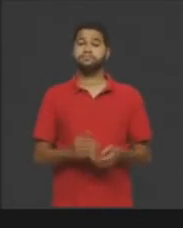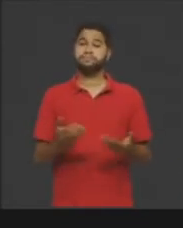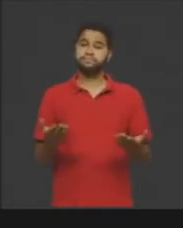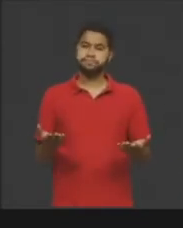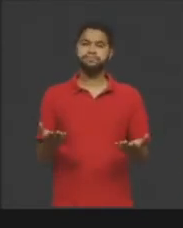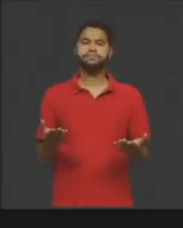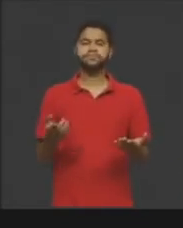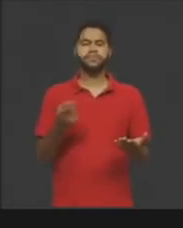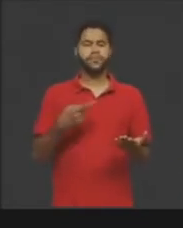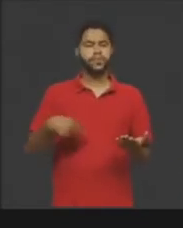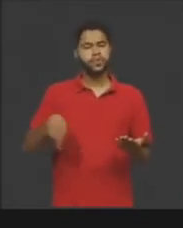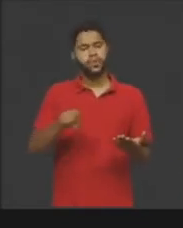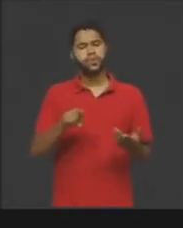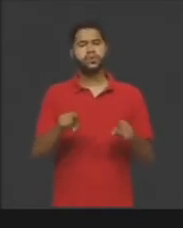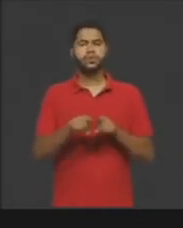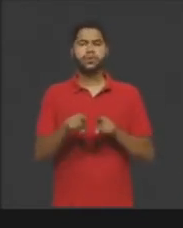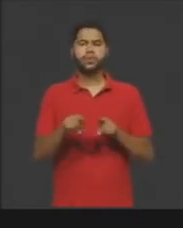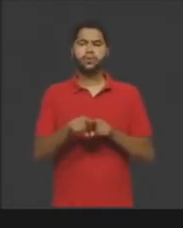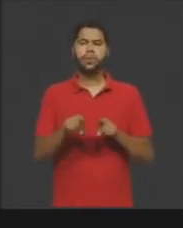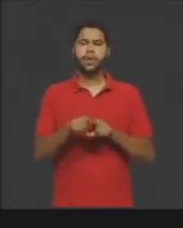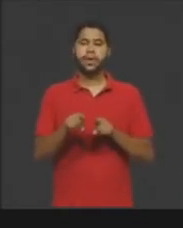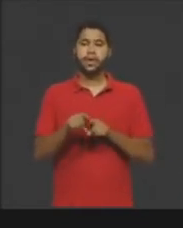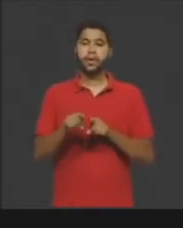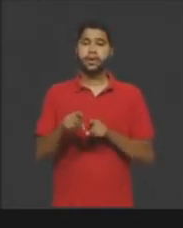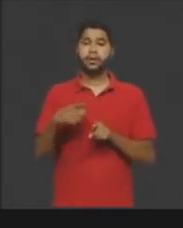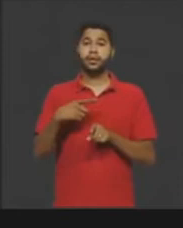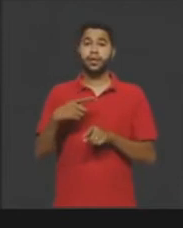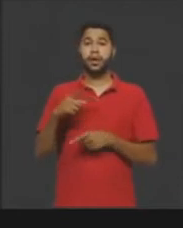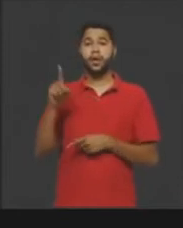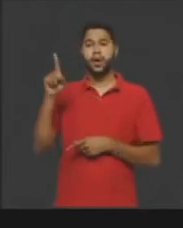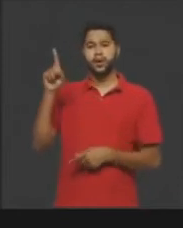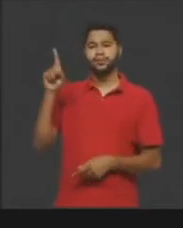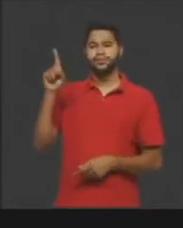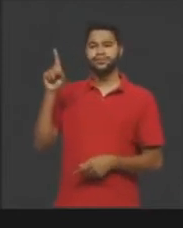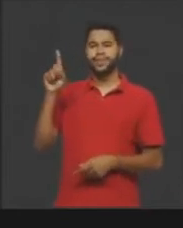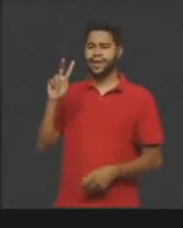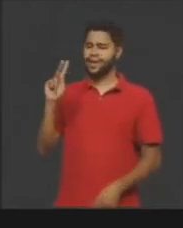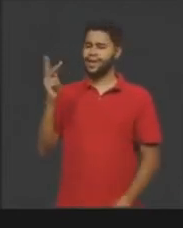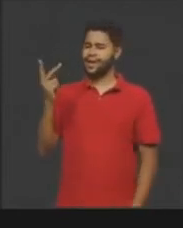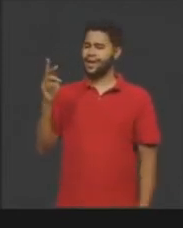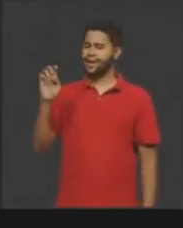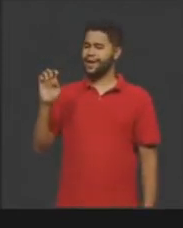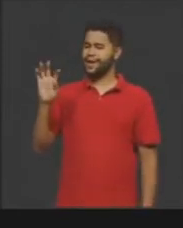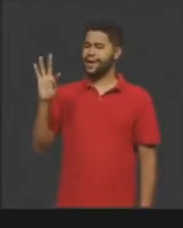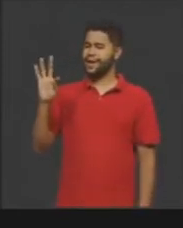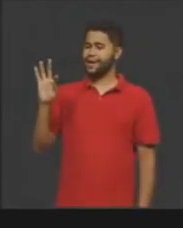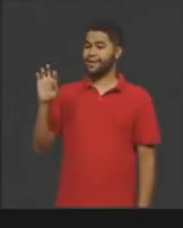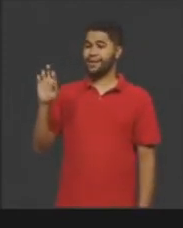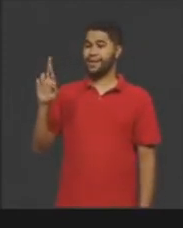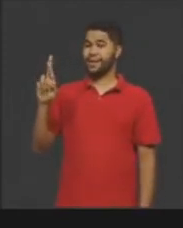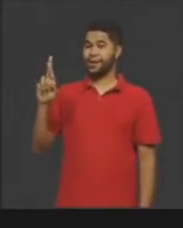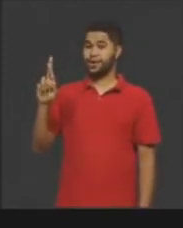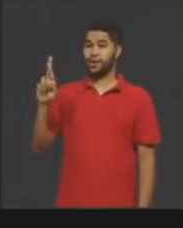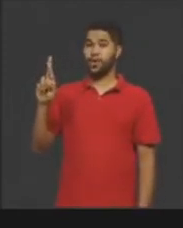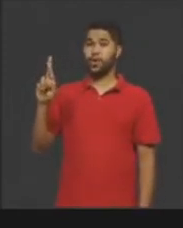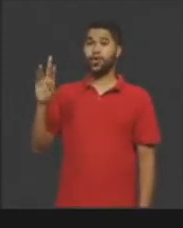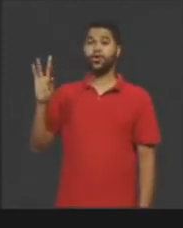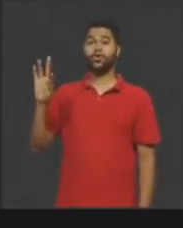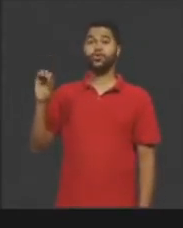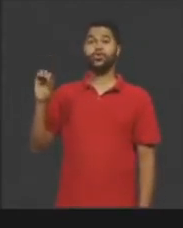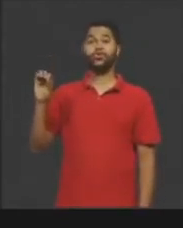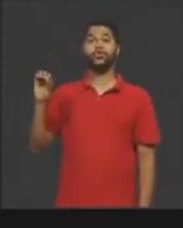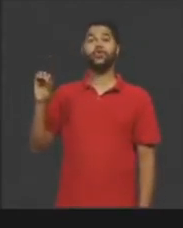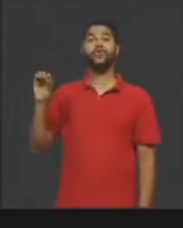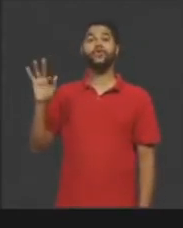Nós também temos organismos heterótrofos, diferente dos autótrofos, né, que produzem o